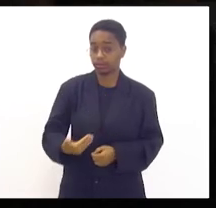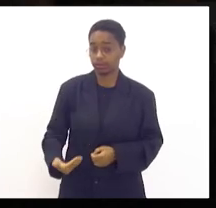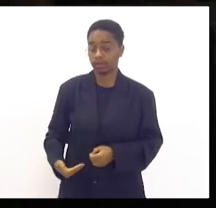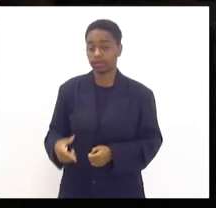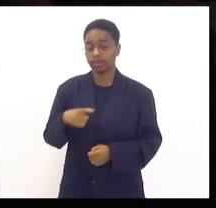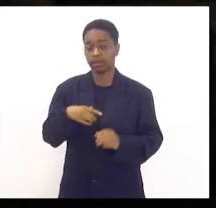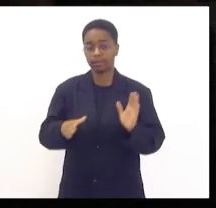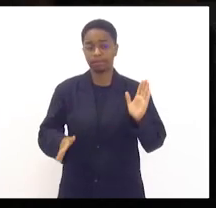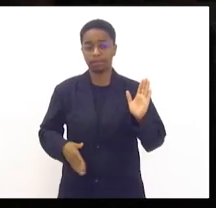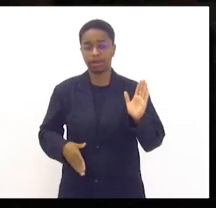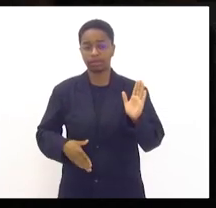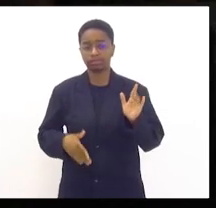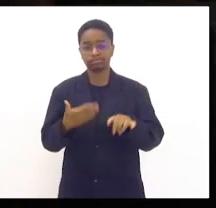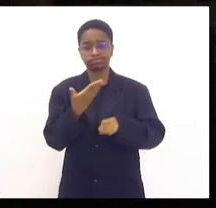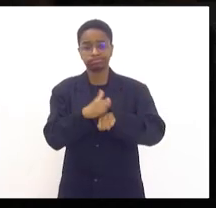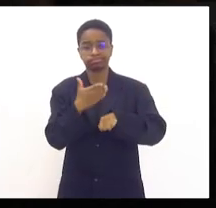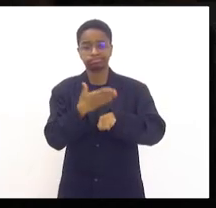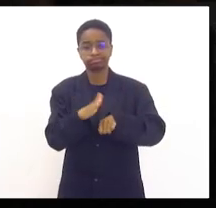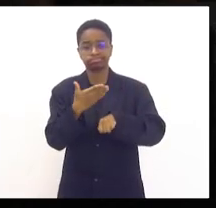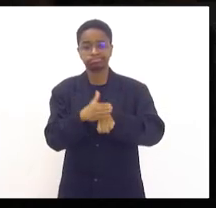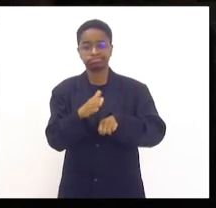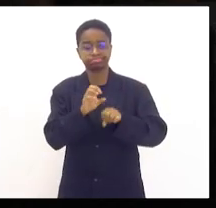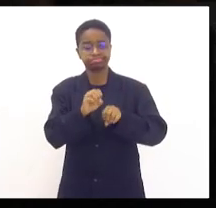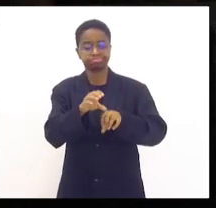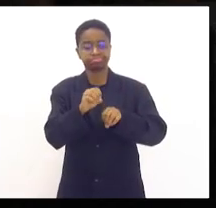bandidos são treinados para a guerra.